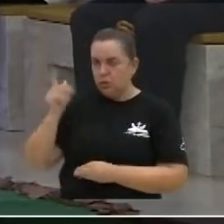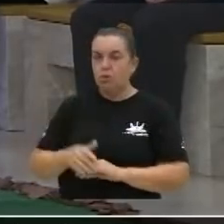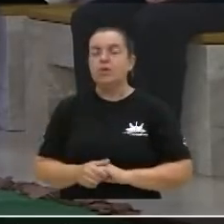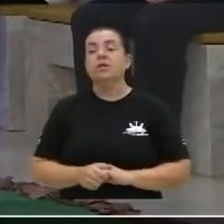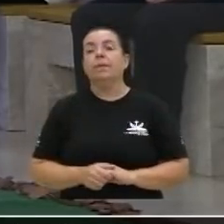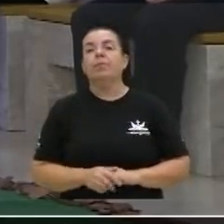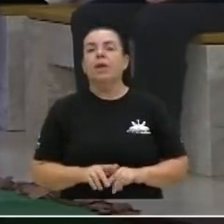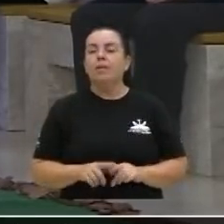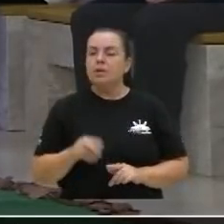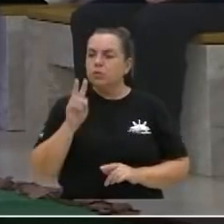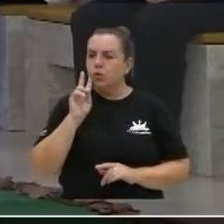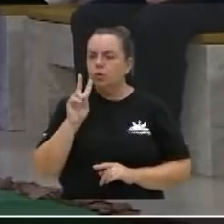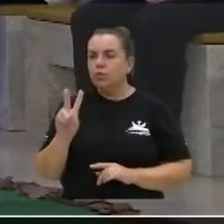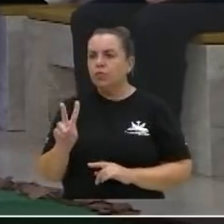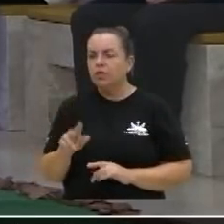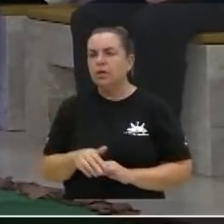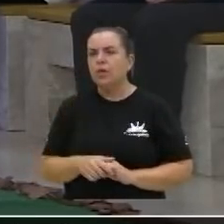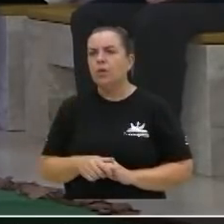mas quando foram